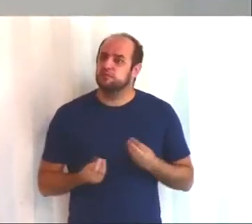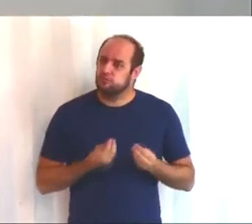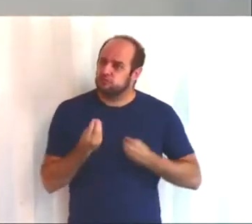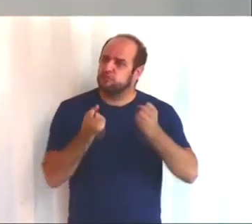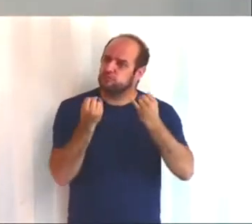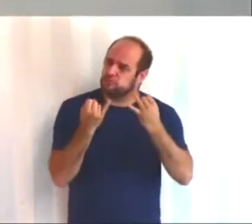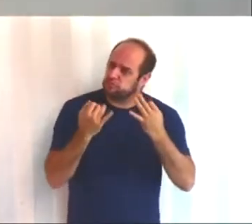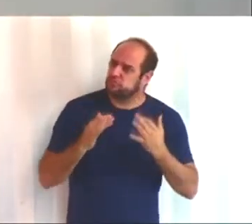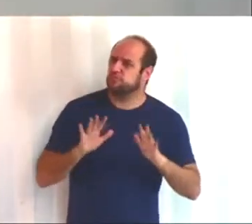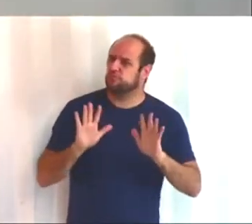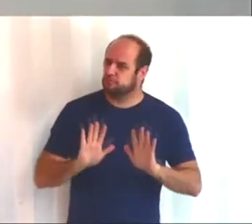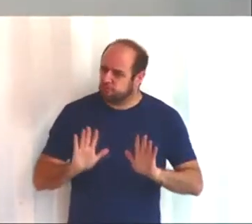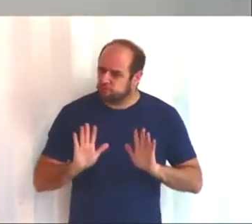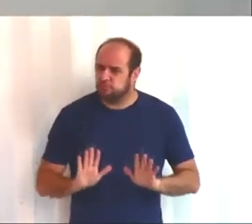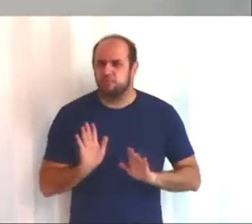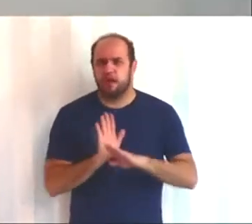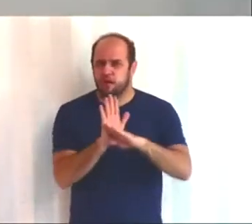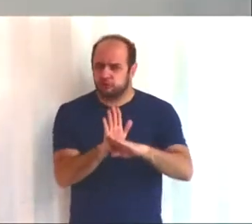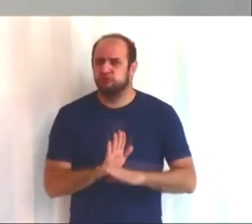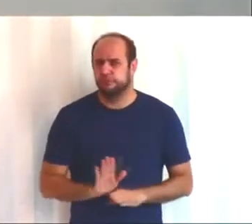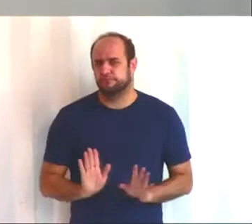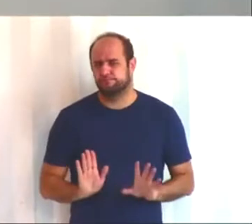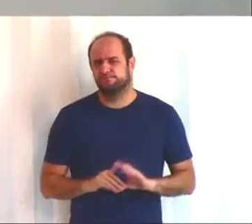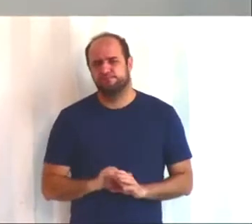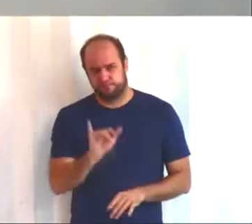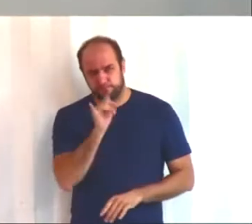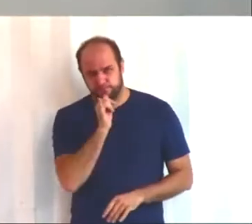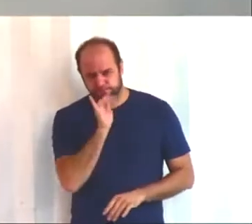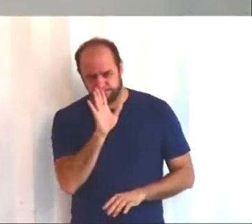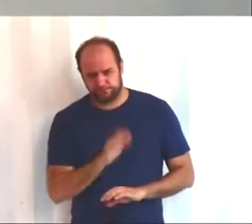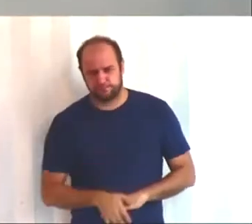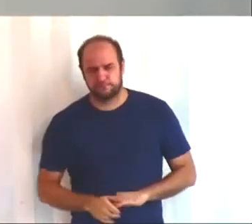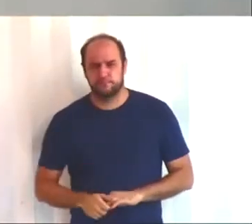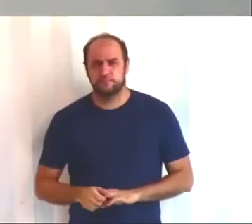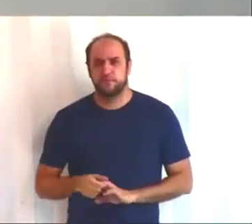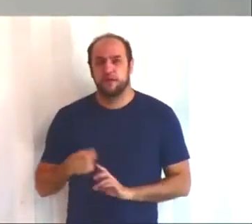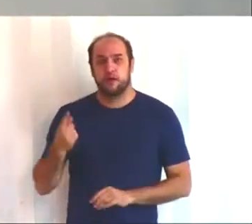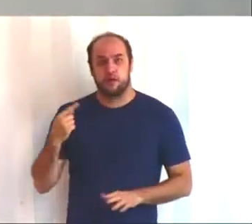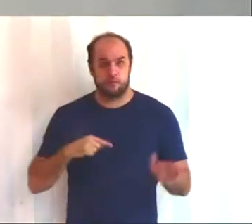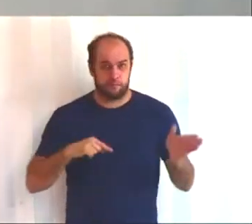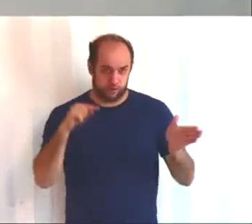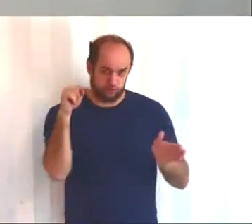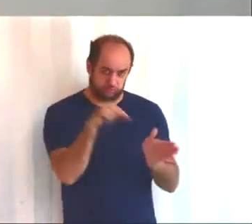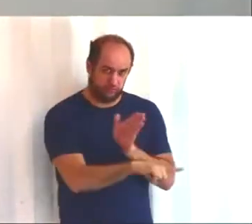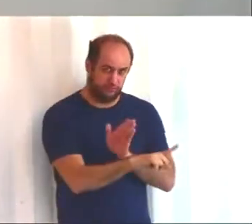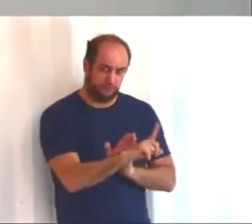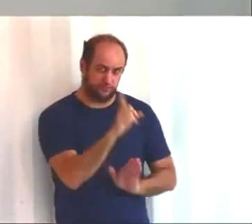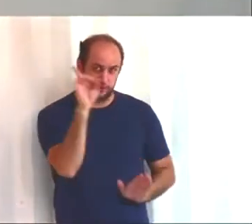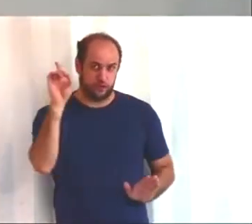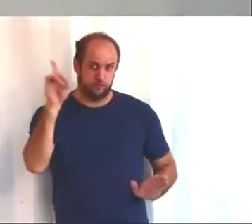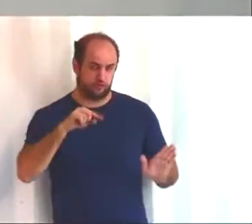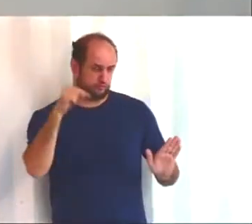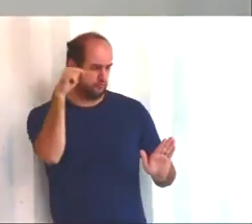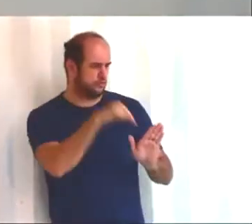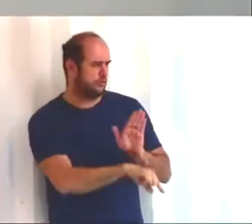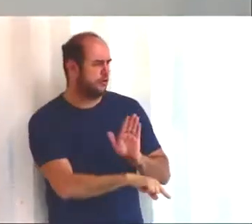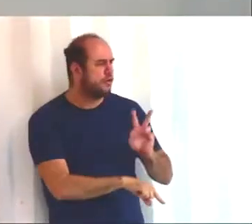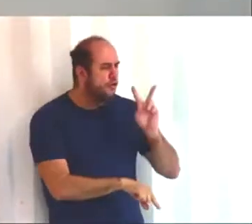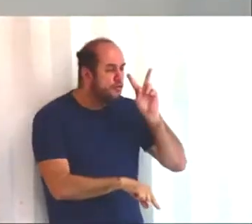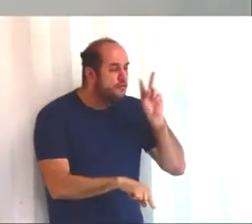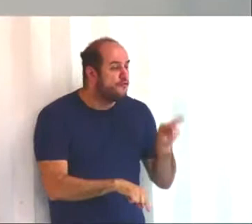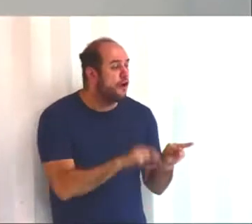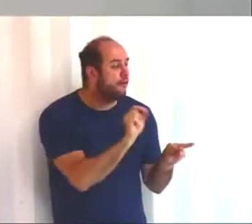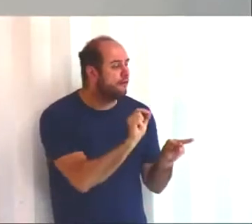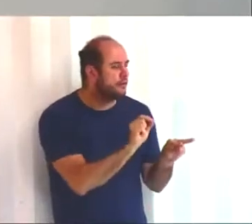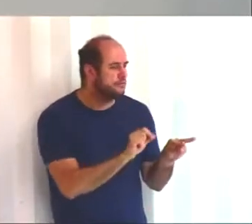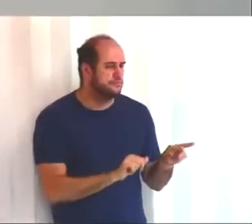algum detalhe a mais aqui pode lhe ajudar. Por exemplo, quando Deus faz a primeira pergunta a Jeremias, o que você vê? E ele responde,